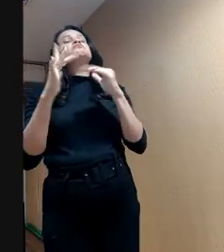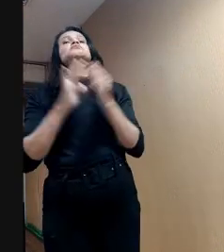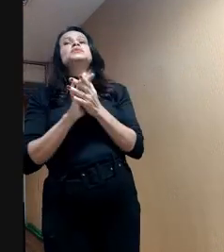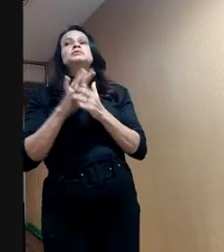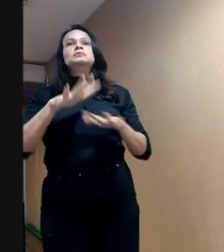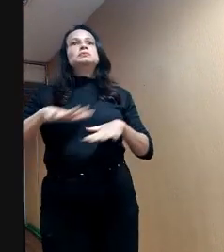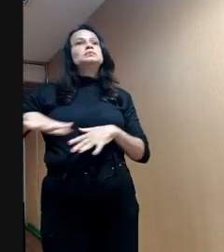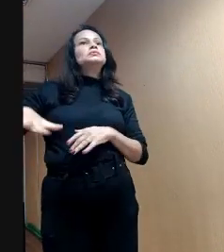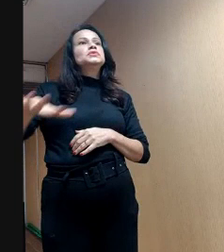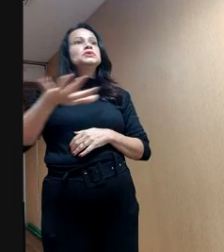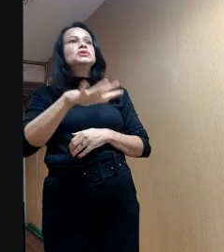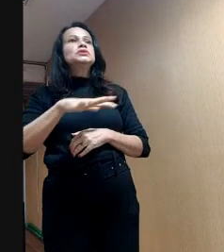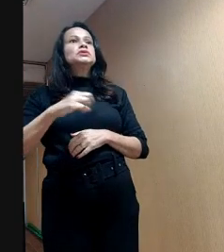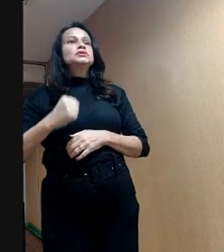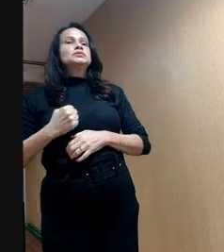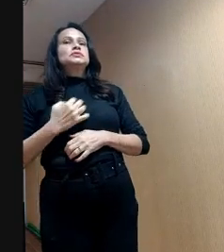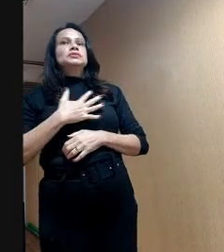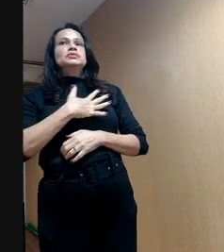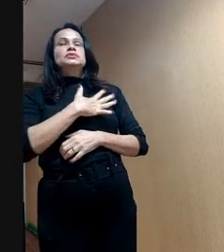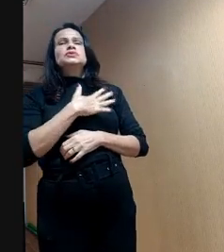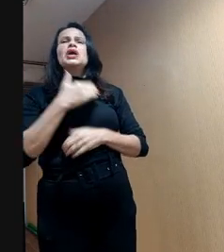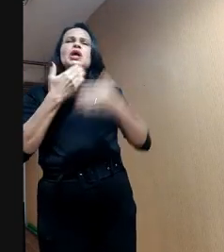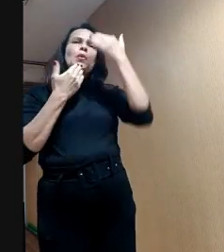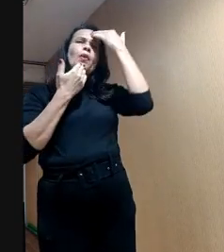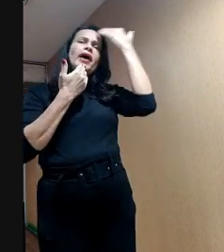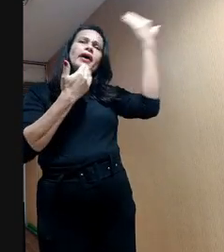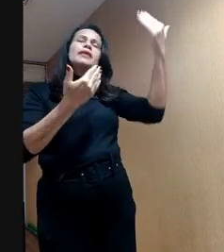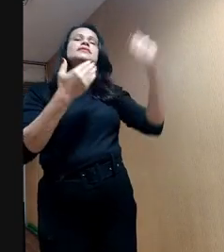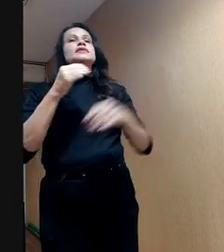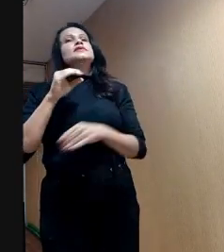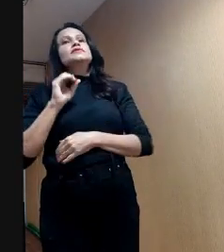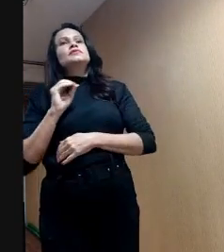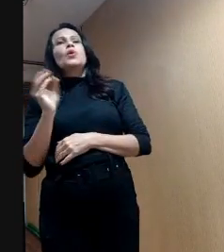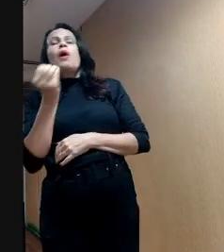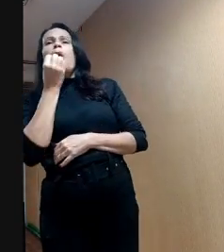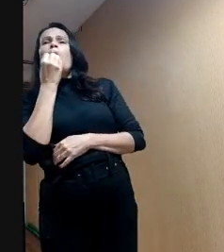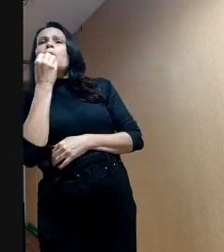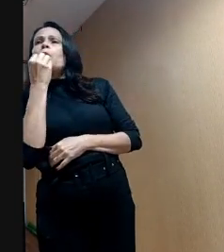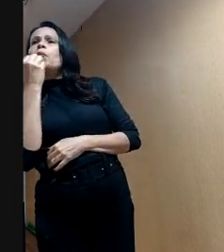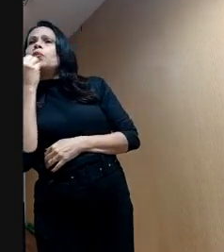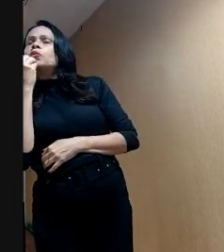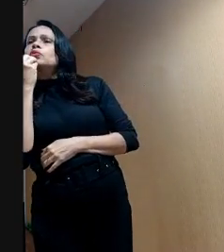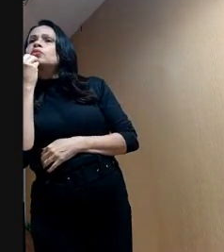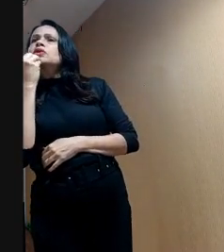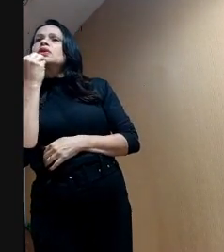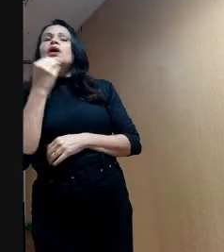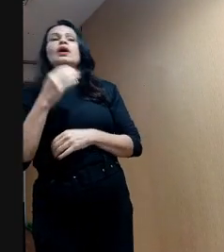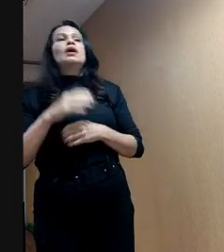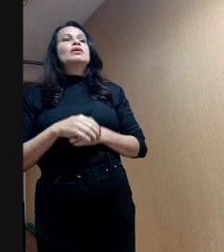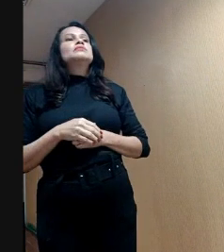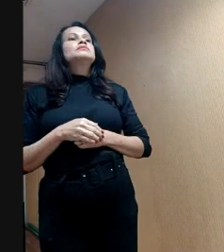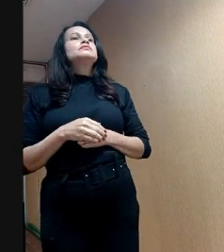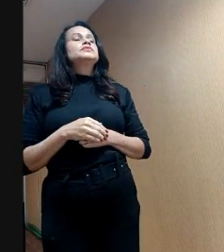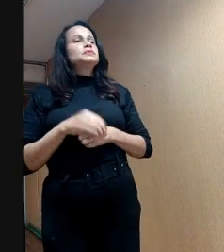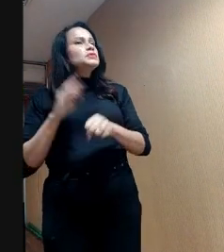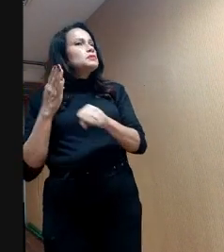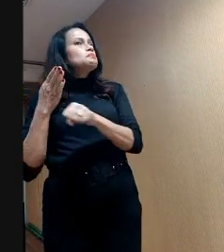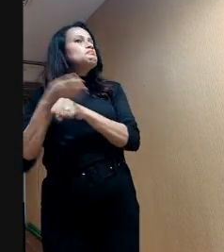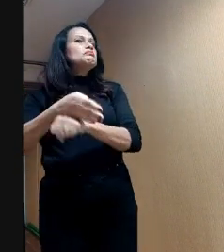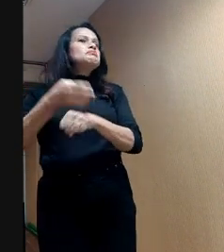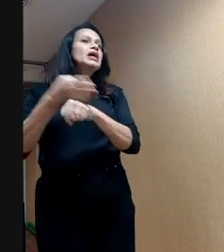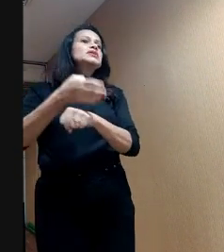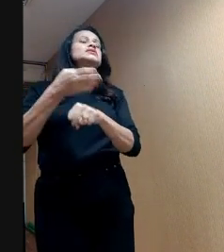satisfação estar com vocês, eu já agradeço essa oportunidade, né, esse aparato que nos permite participar de maneira